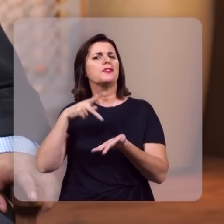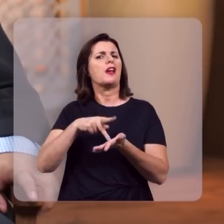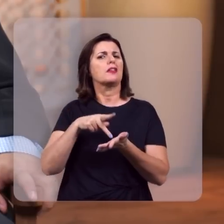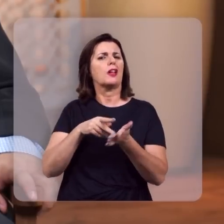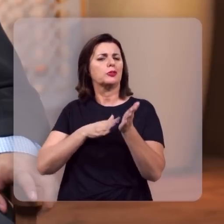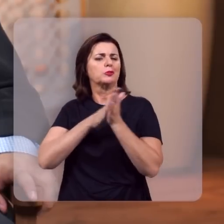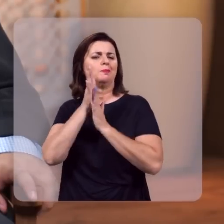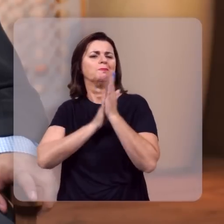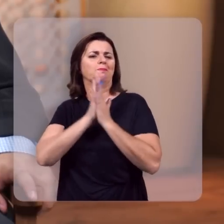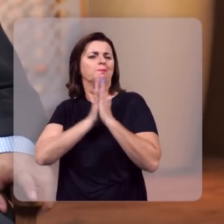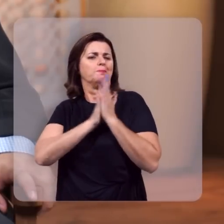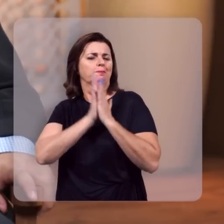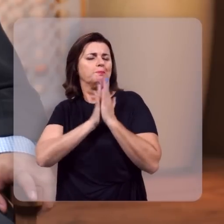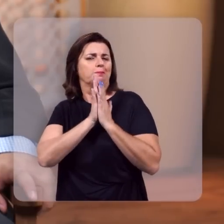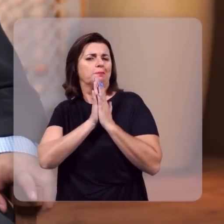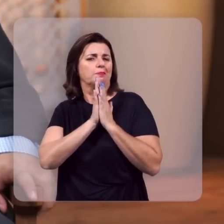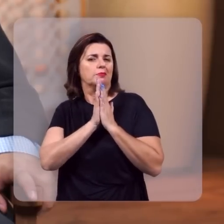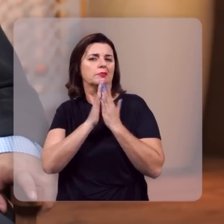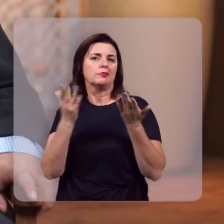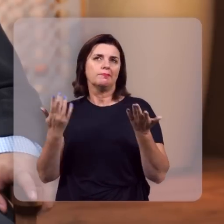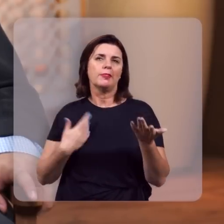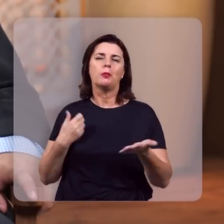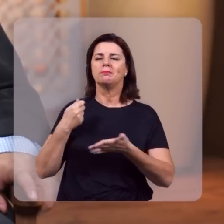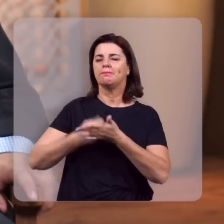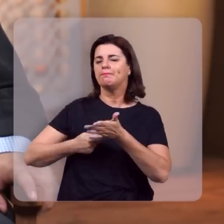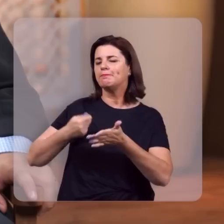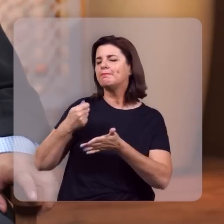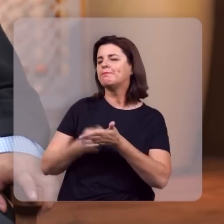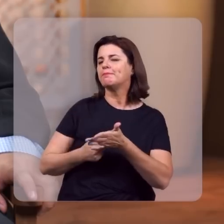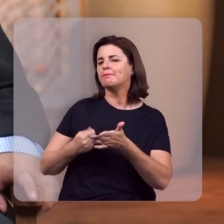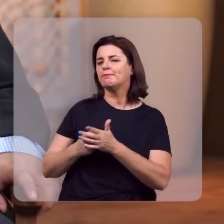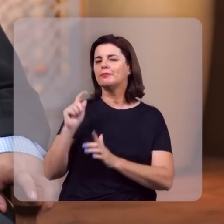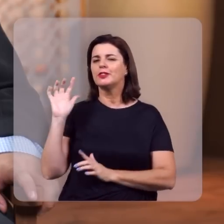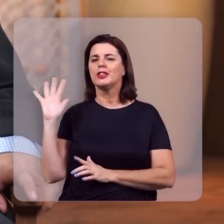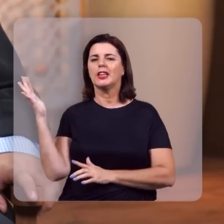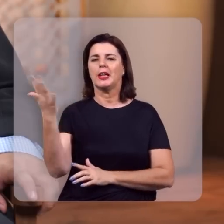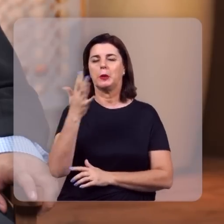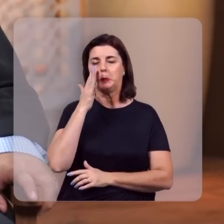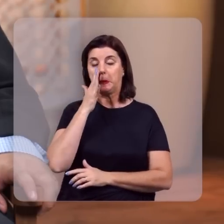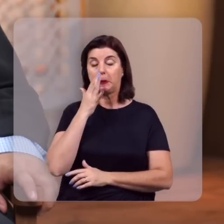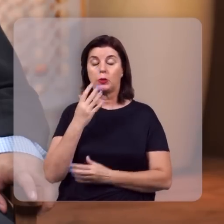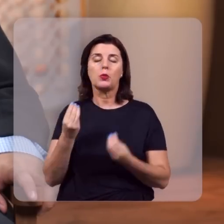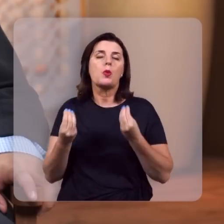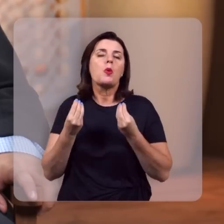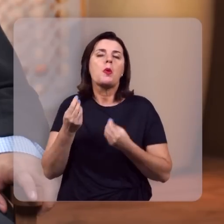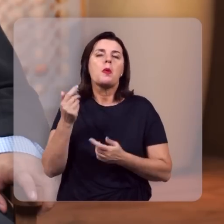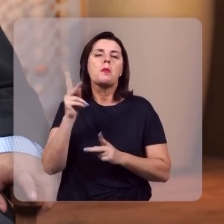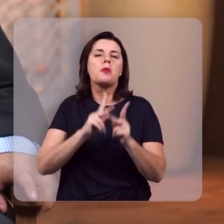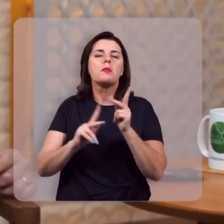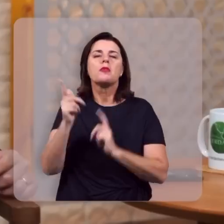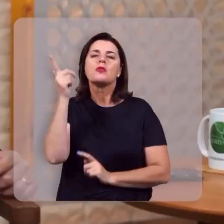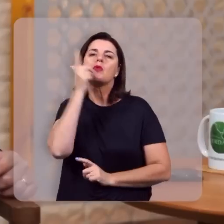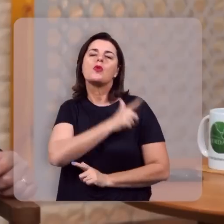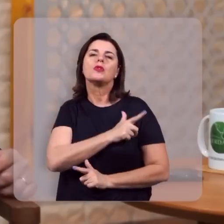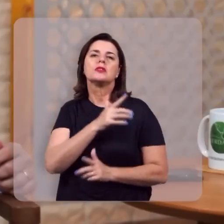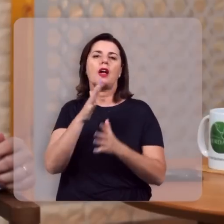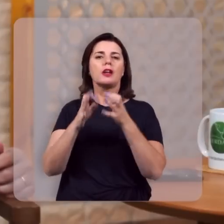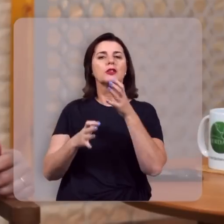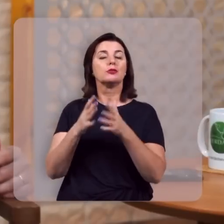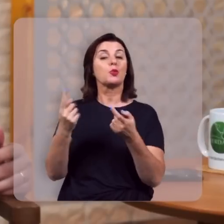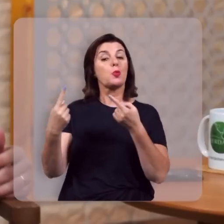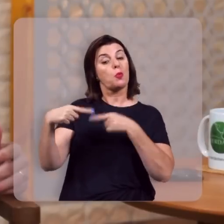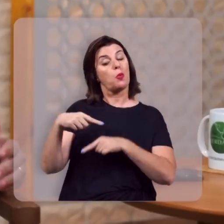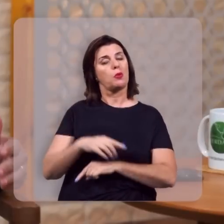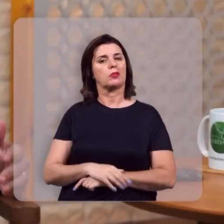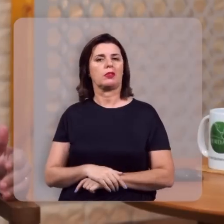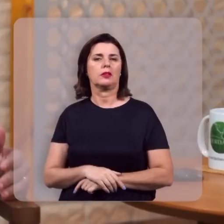fato, uma pessoa ansiosa. Essa é uma luta geral, Reverendo Rodrigo. Como é que o povo pode lutar contra a ansiedade? O grande